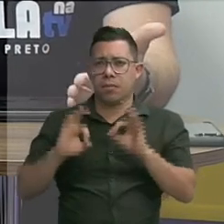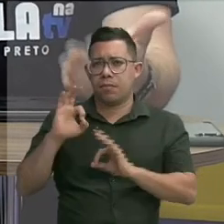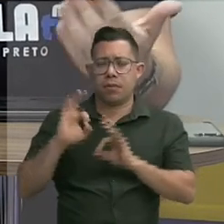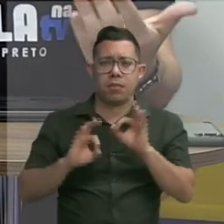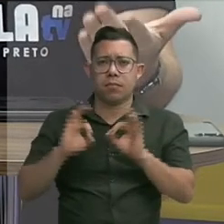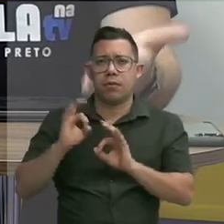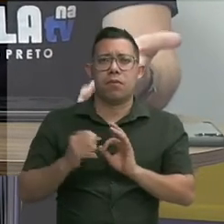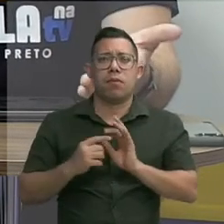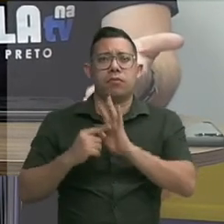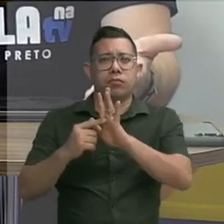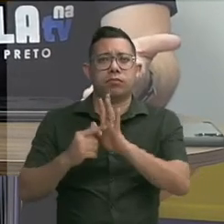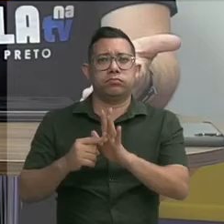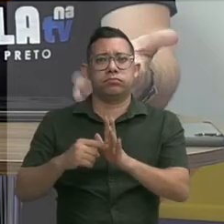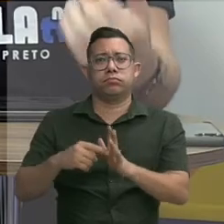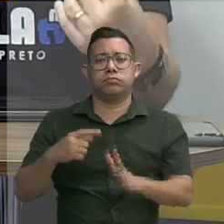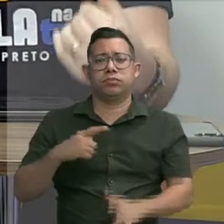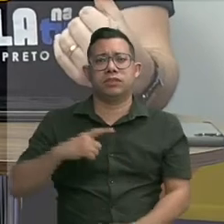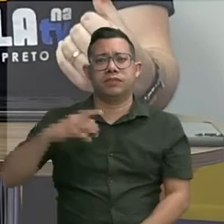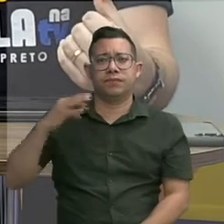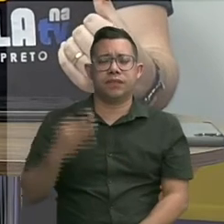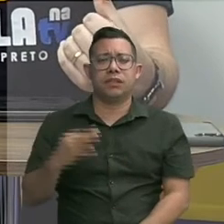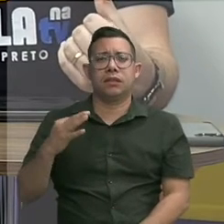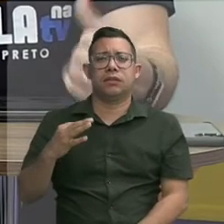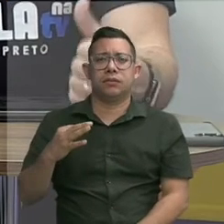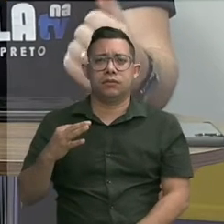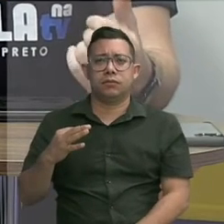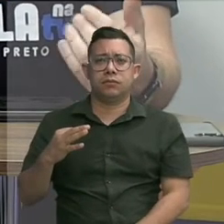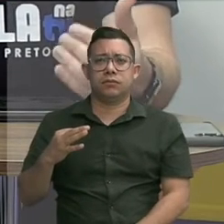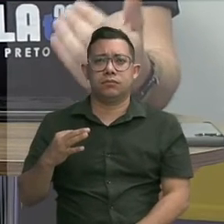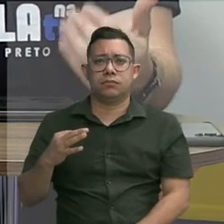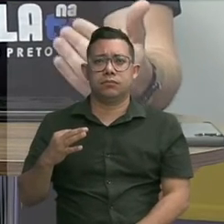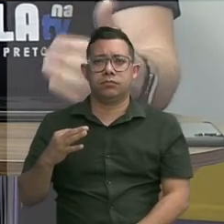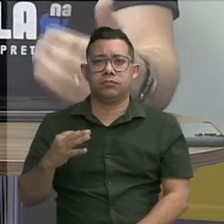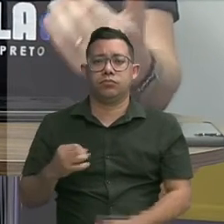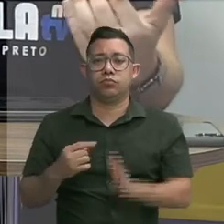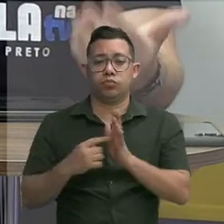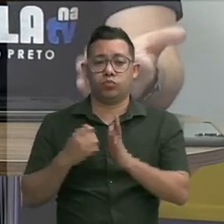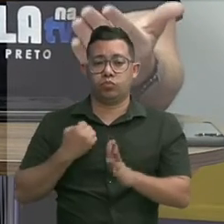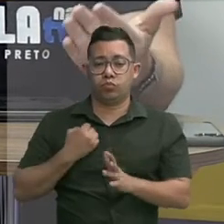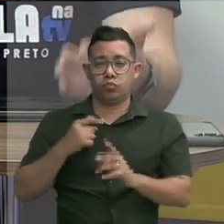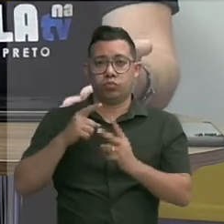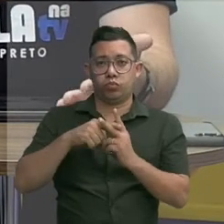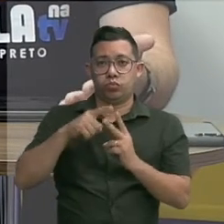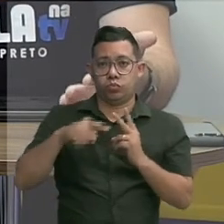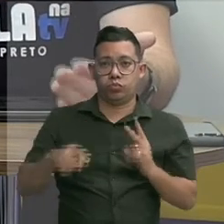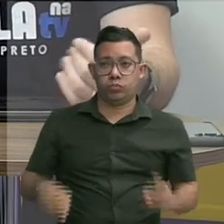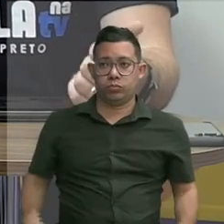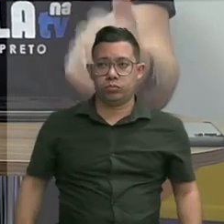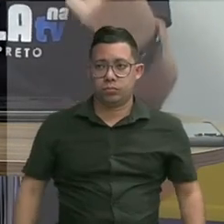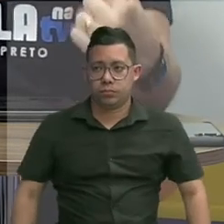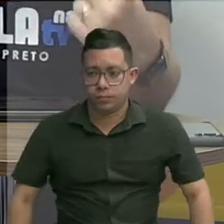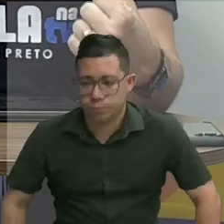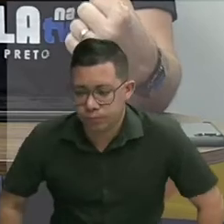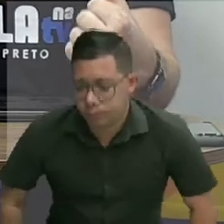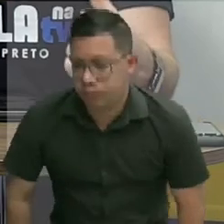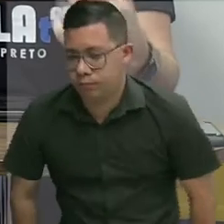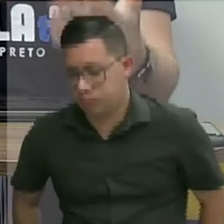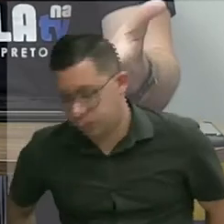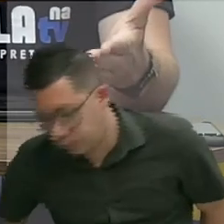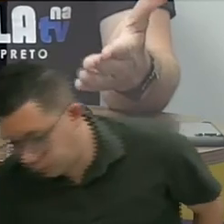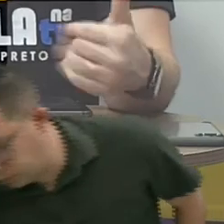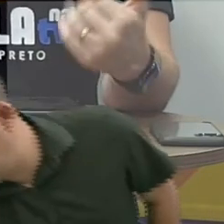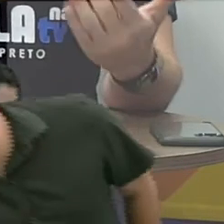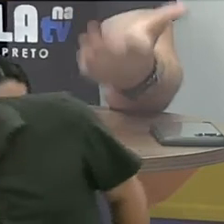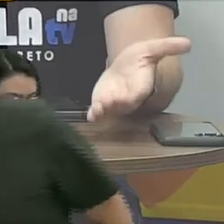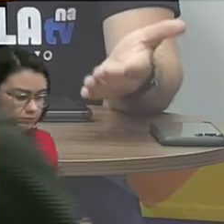uma sentença verdadeira como a gente acabou de ver dizemos que esse número é a raiz da equação então no caso da